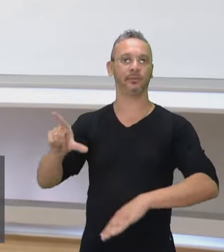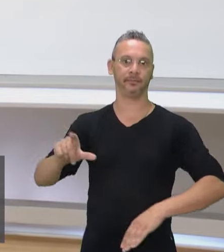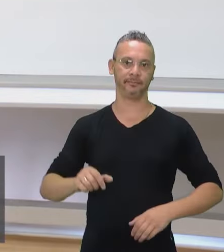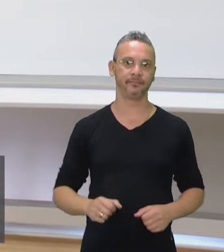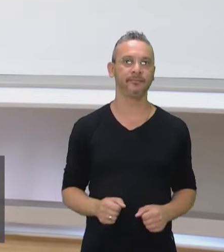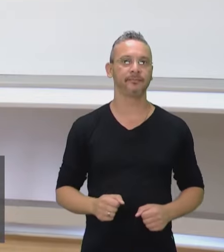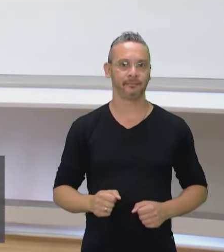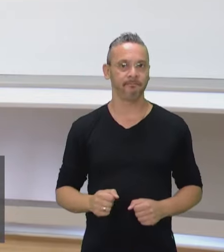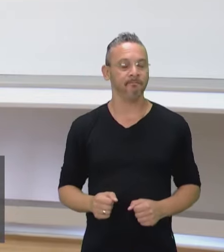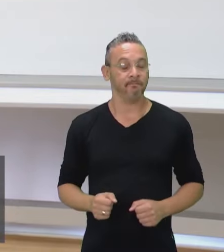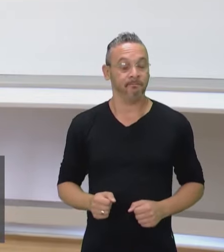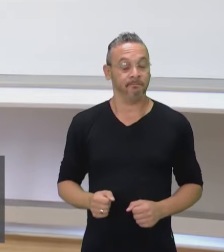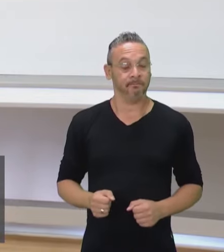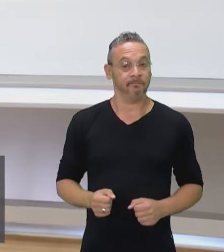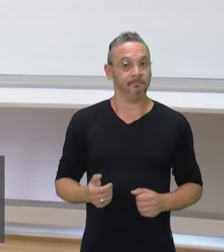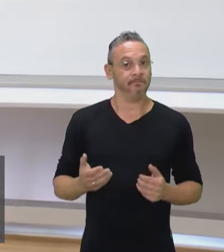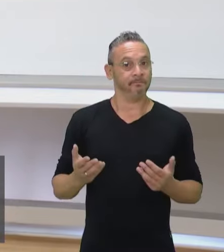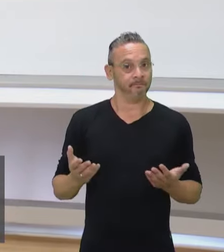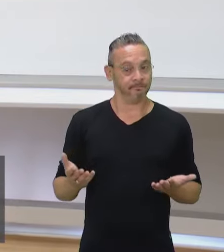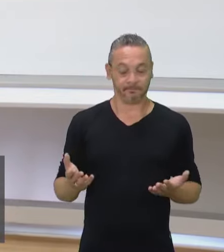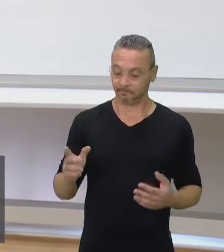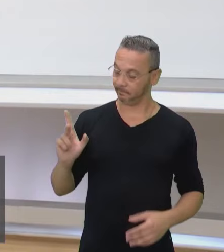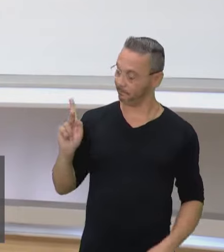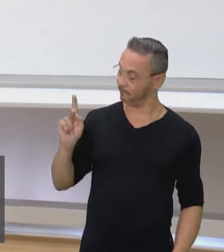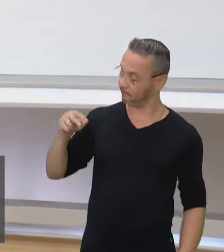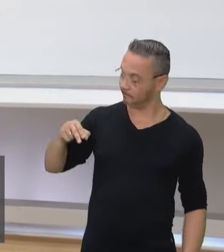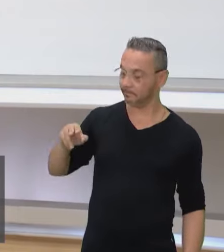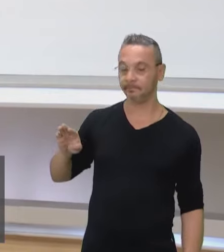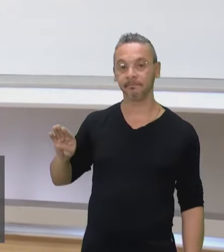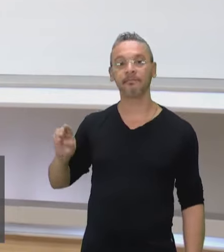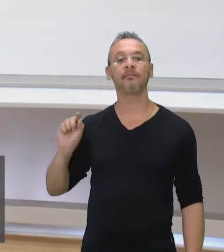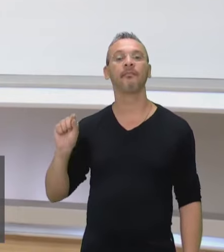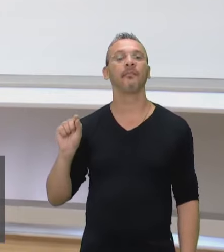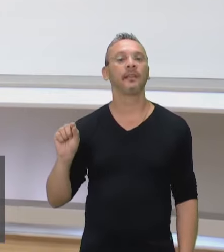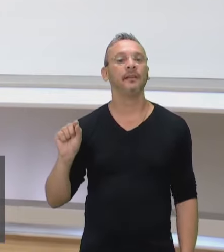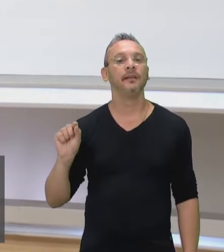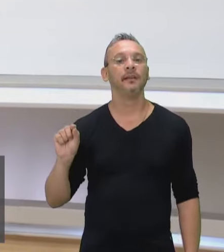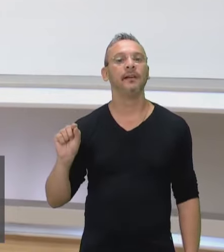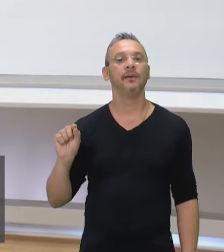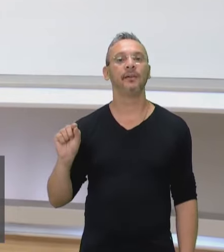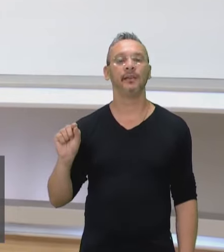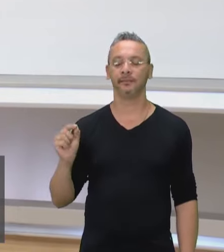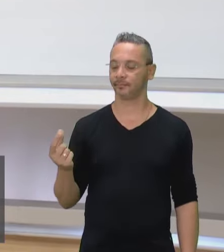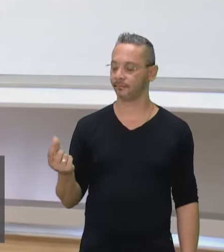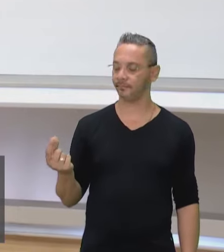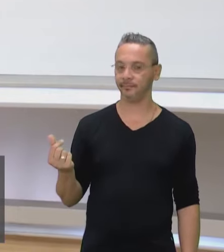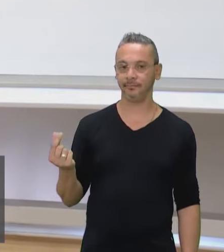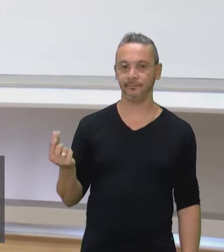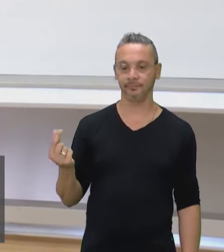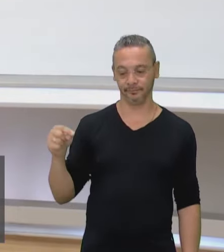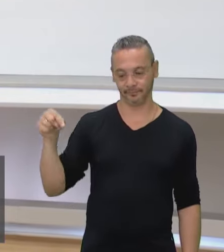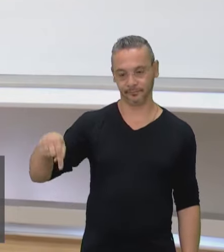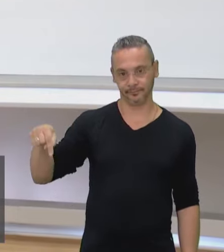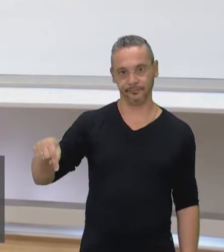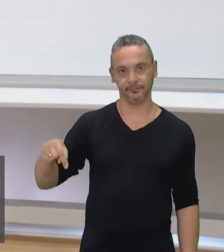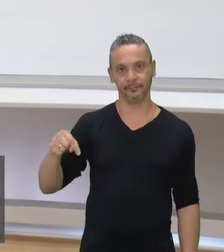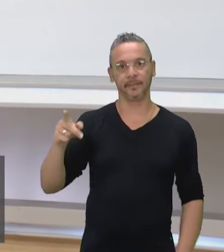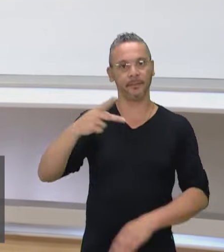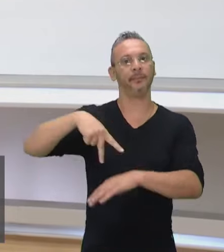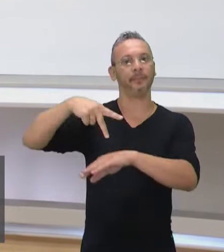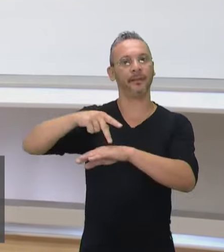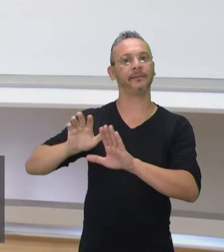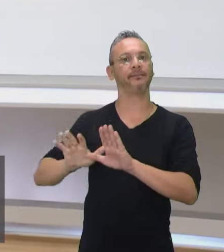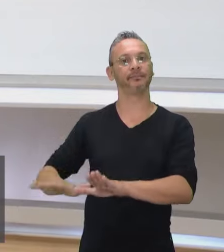certo? E o PNB não, o PNB está considerando apenas o dinheiro que ele permanece dentro das